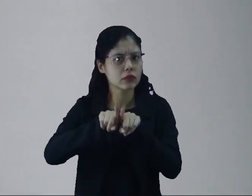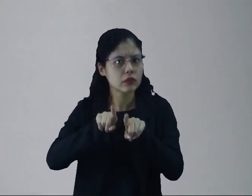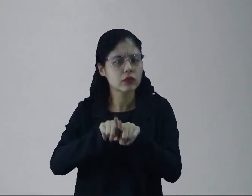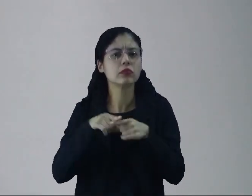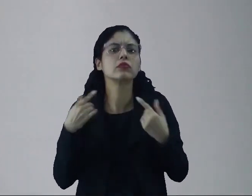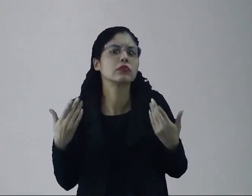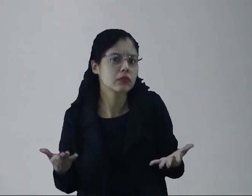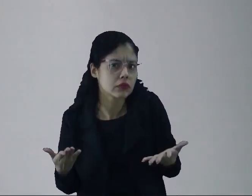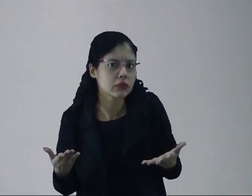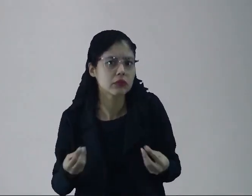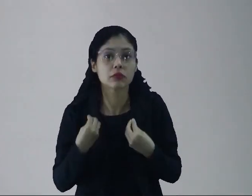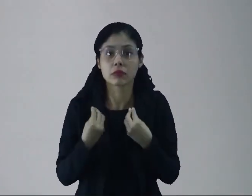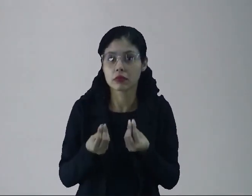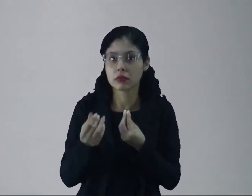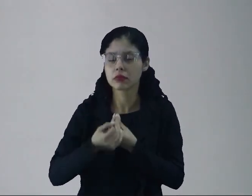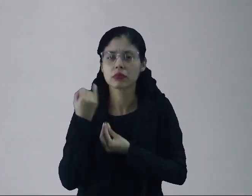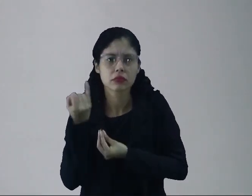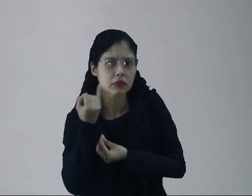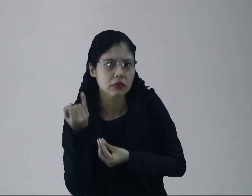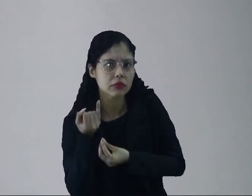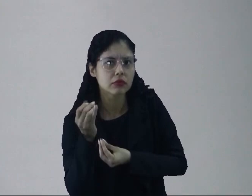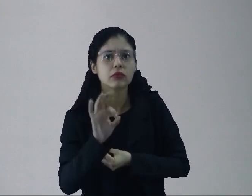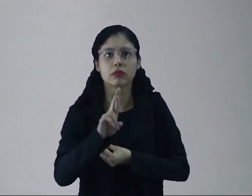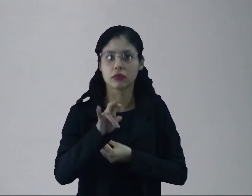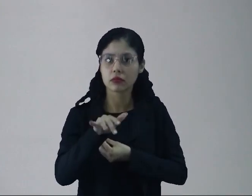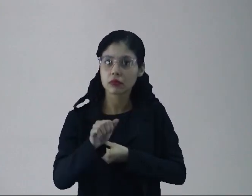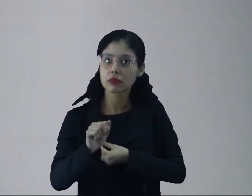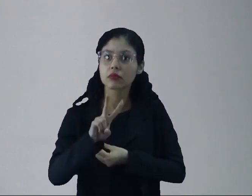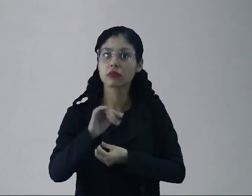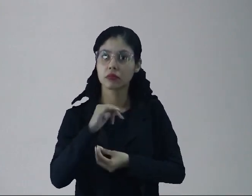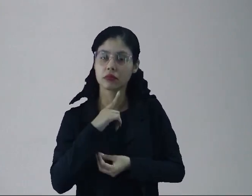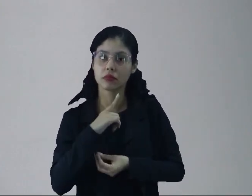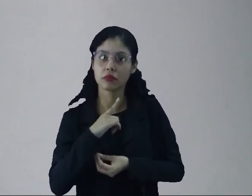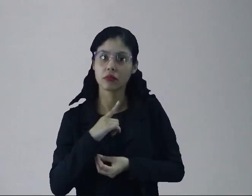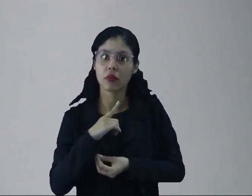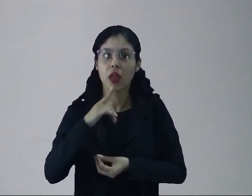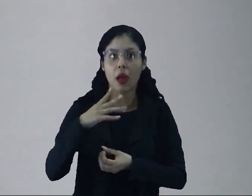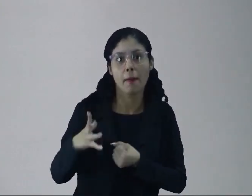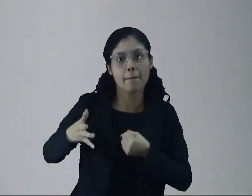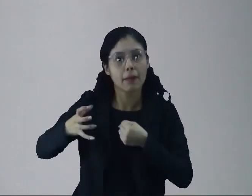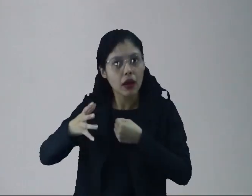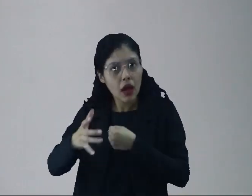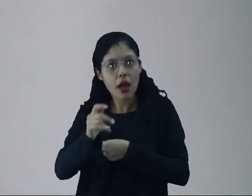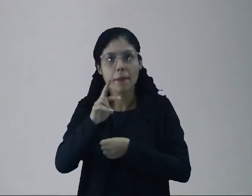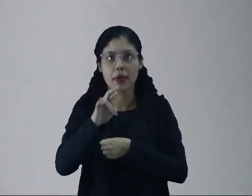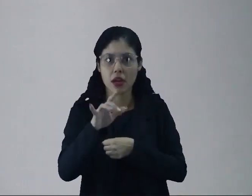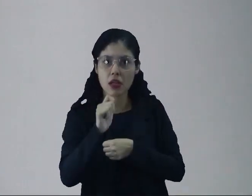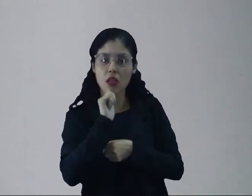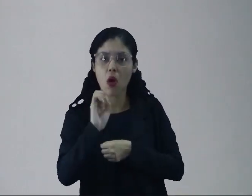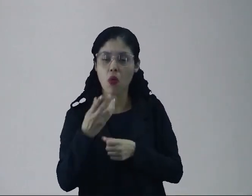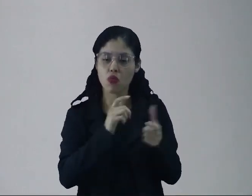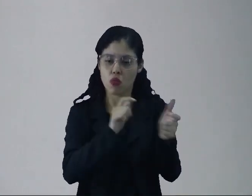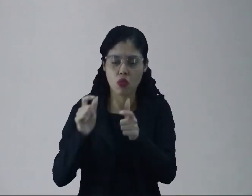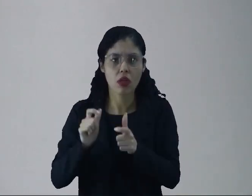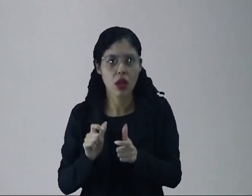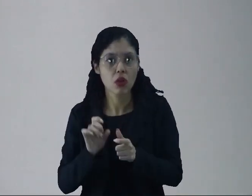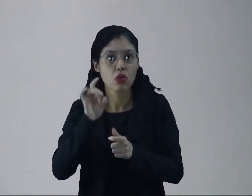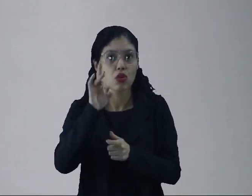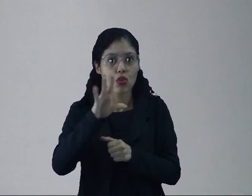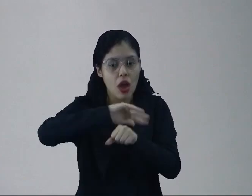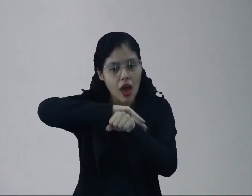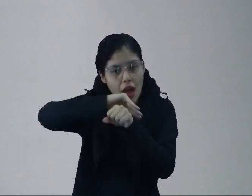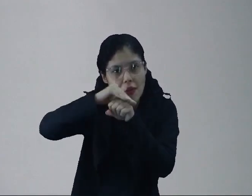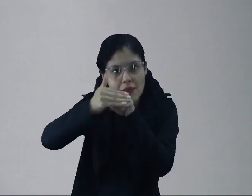parede celular ou essa cápsula? Porque esses organismos, eles vão ser ou parasitas ou vão estar livres no ambiente. Então, só a